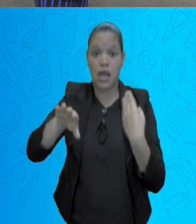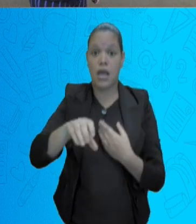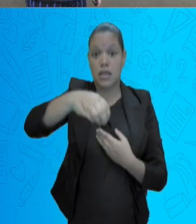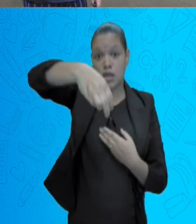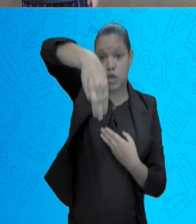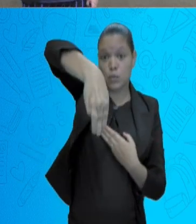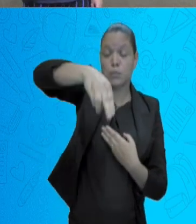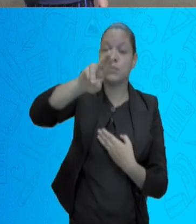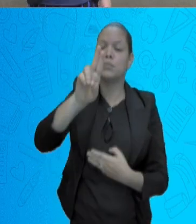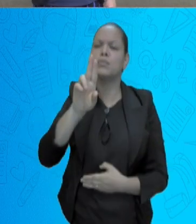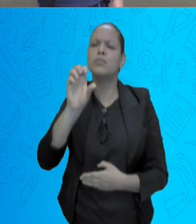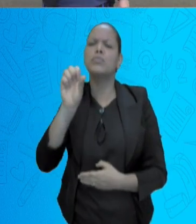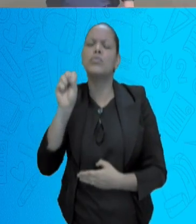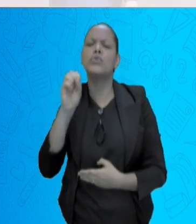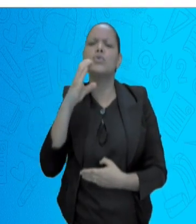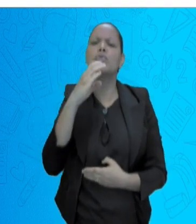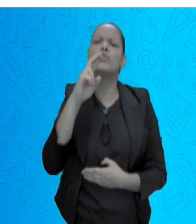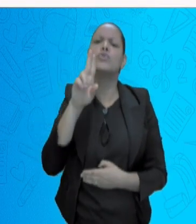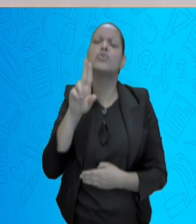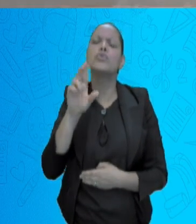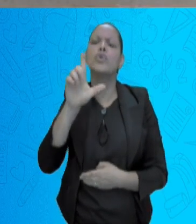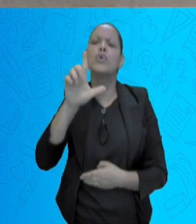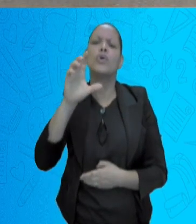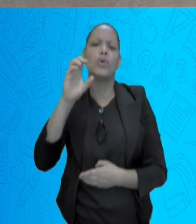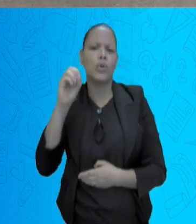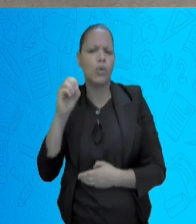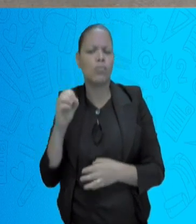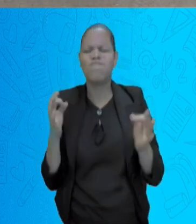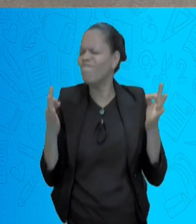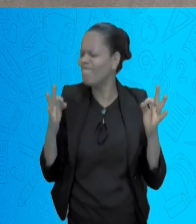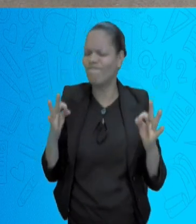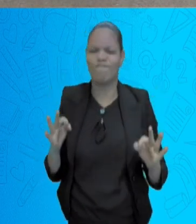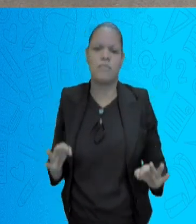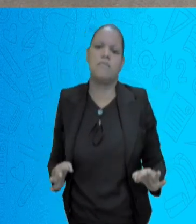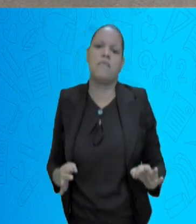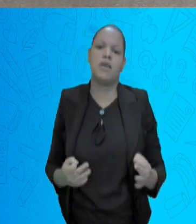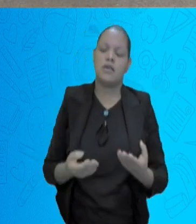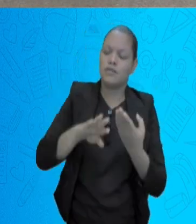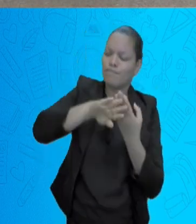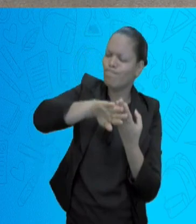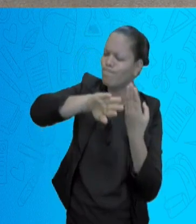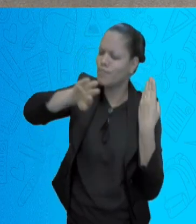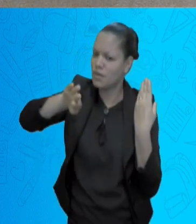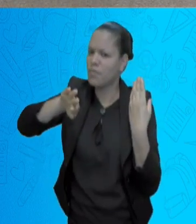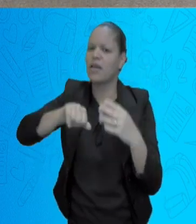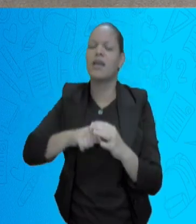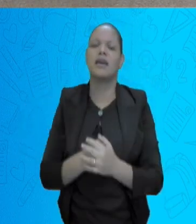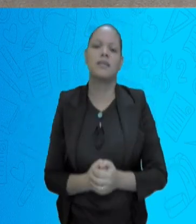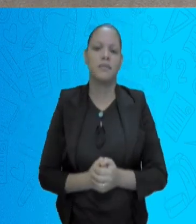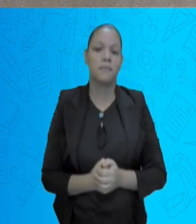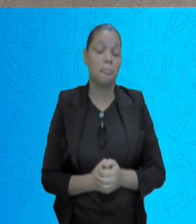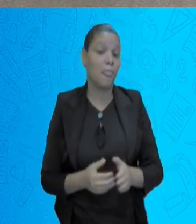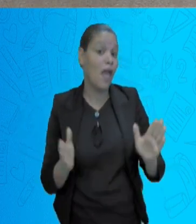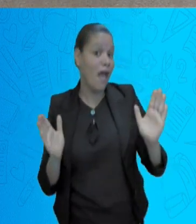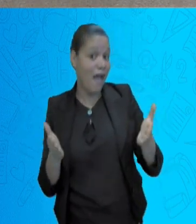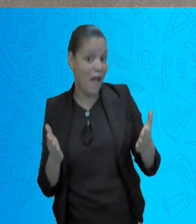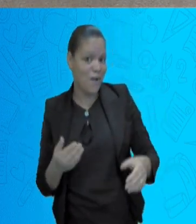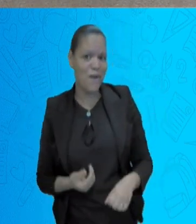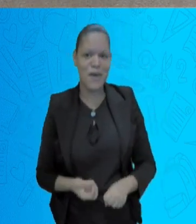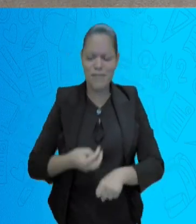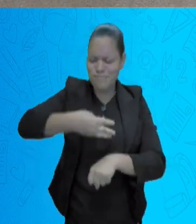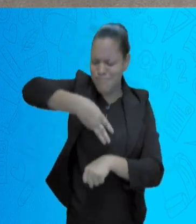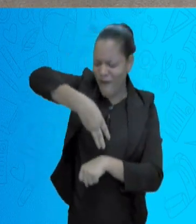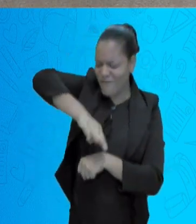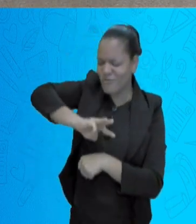Sílabas diferentes, ou seja, eles são imperfeitos. E agora eu vou dar só uma dica para vocês.